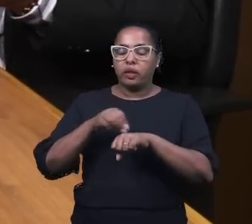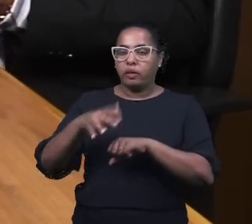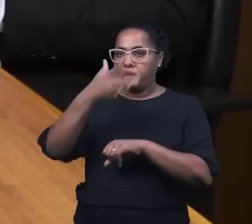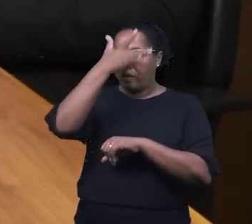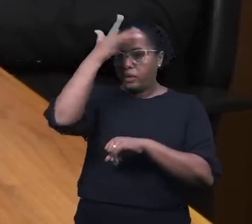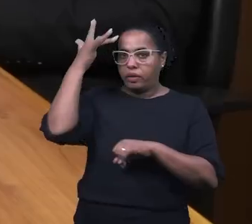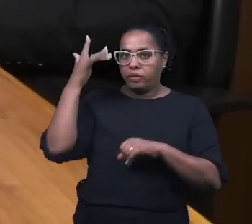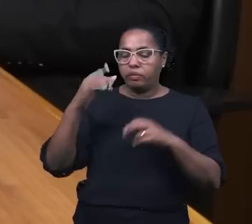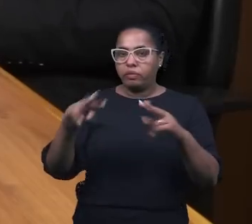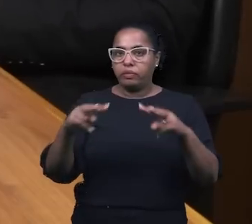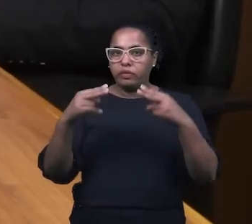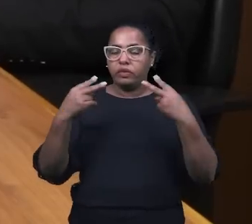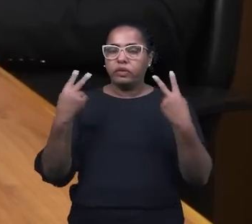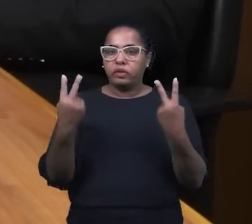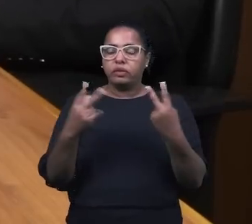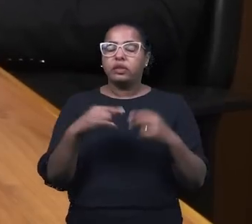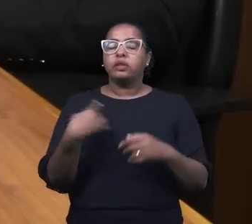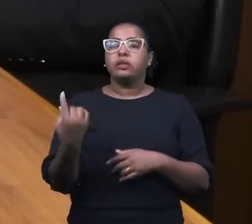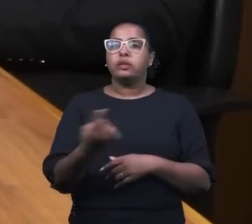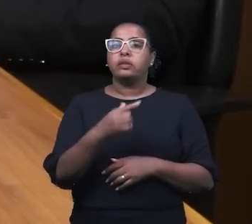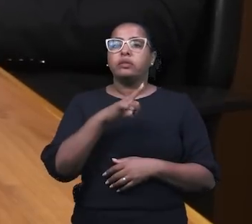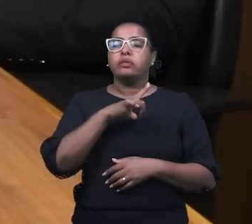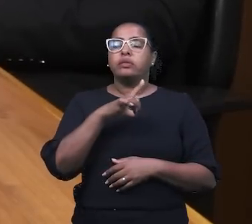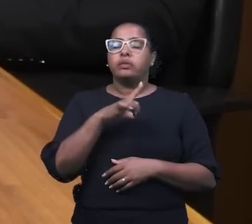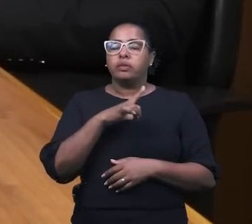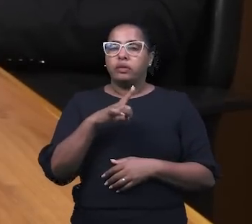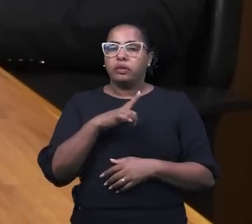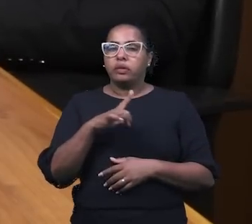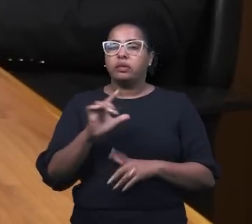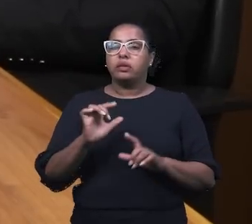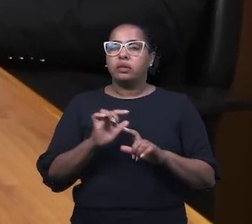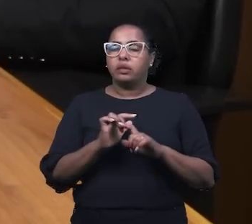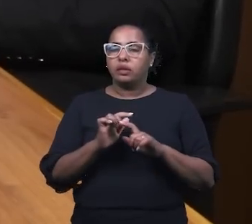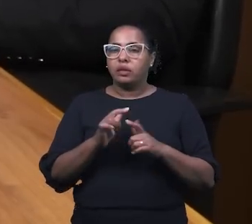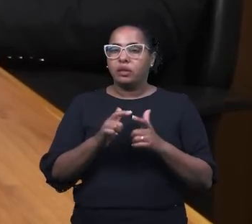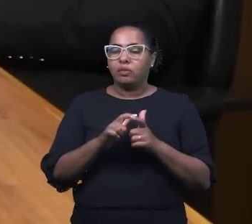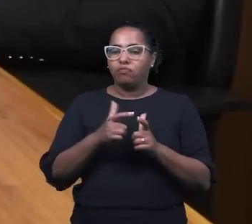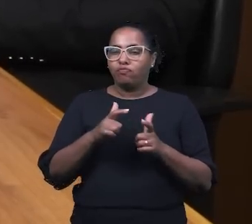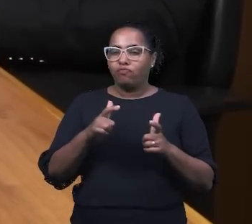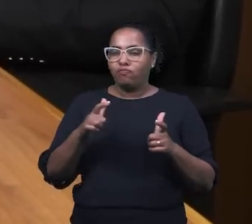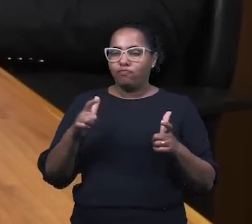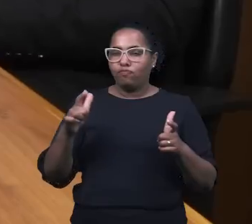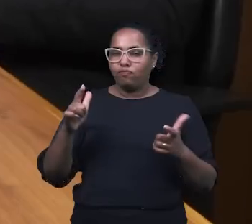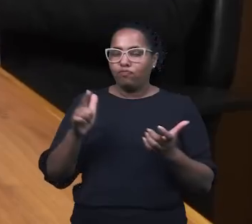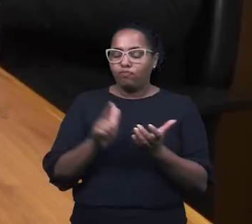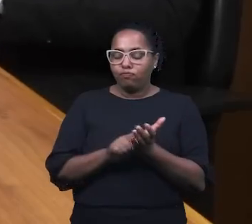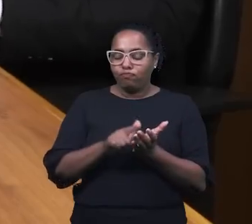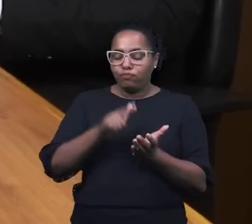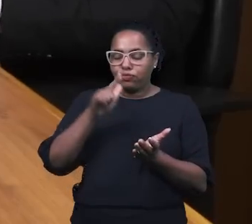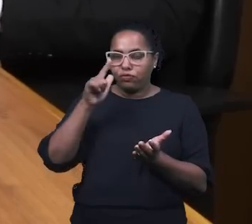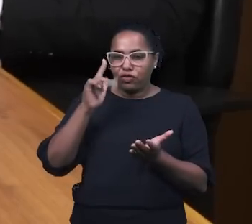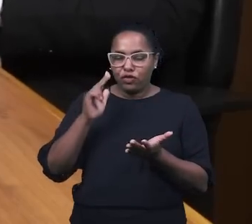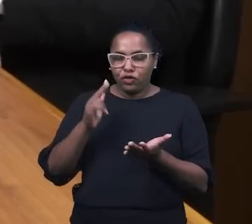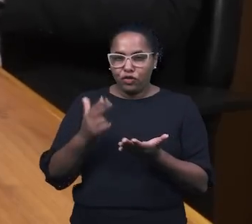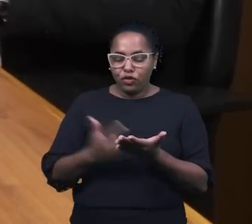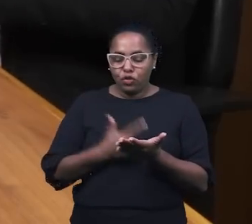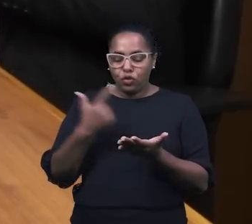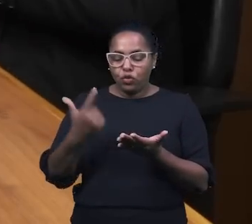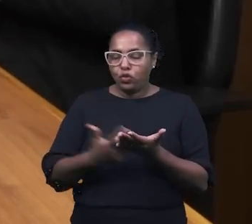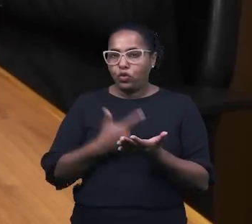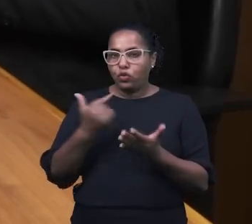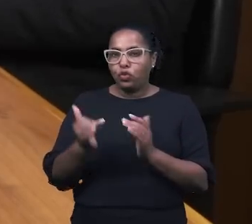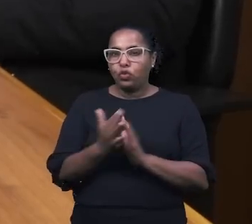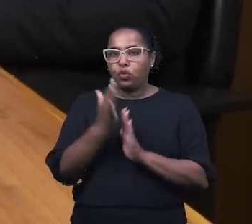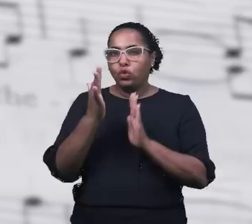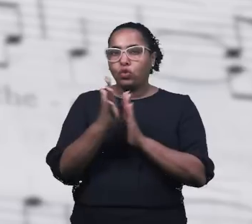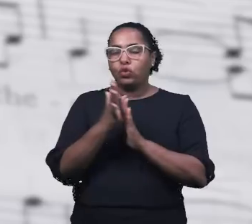compartilhar com as pessoas que estão nos assistindo, nós temos o maior inário em quantidade de louvores, né, do Brasil. É